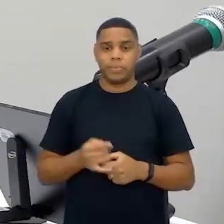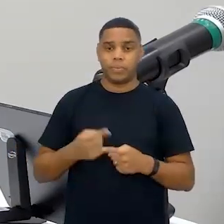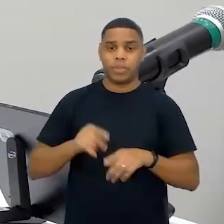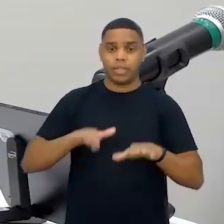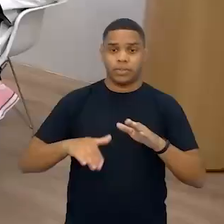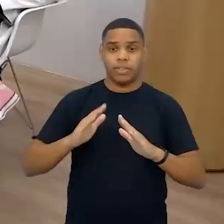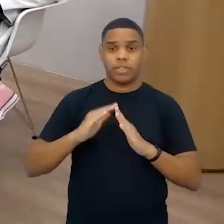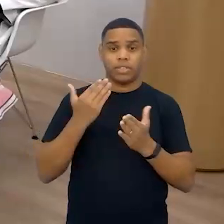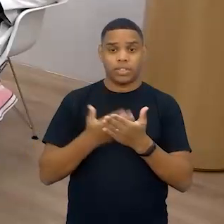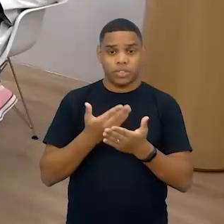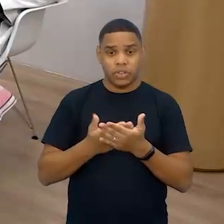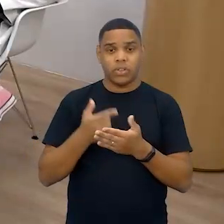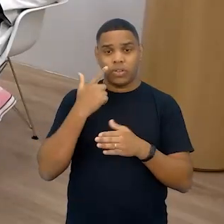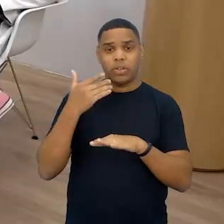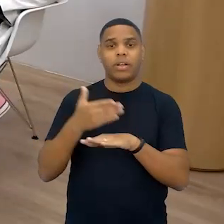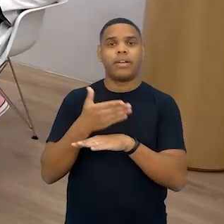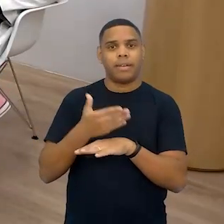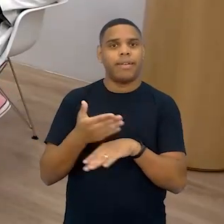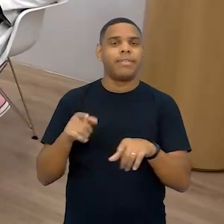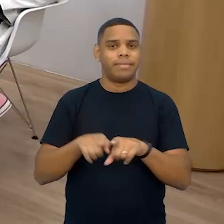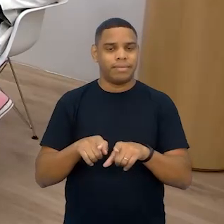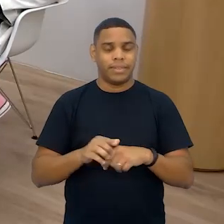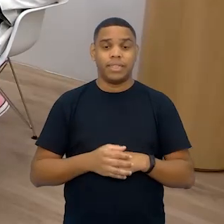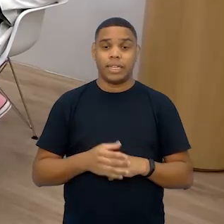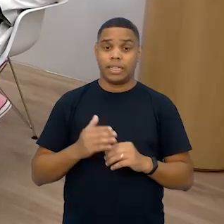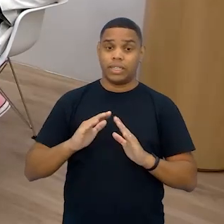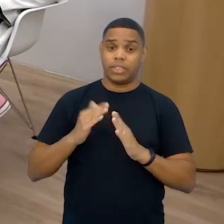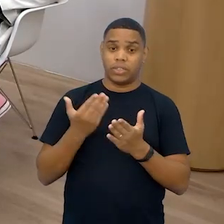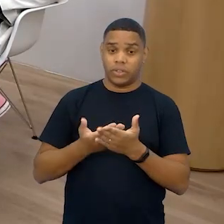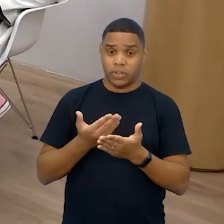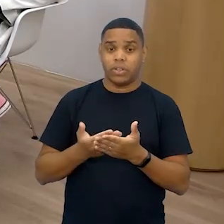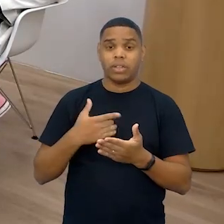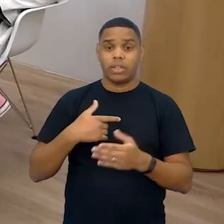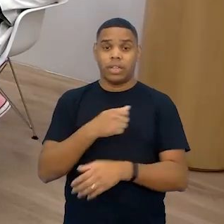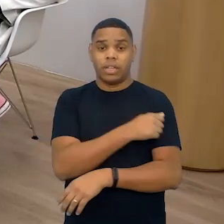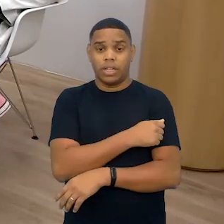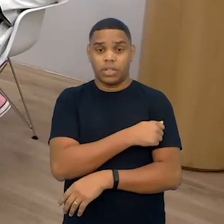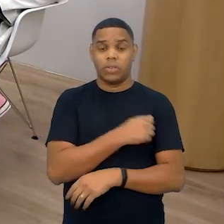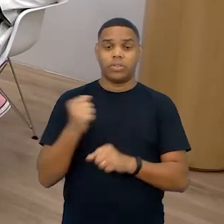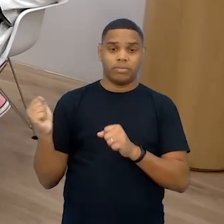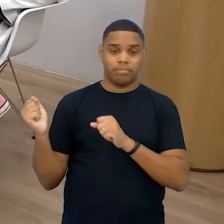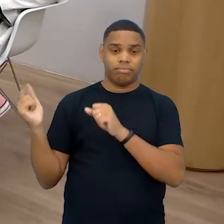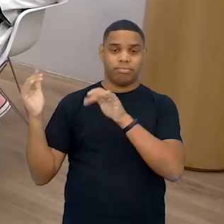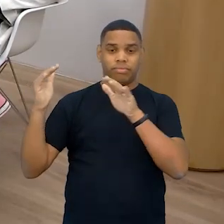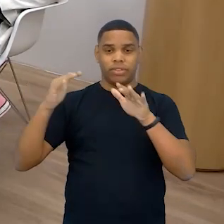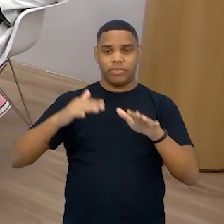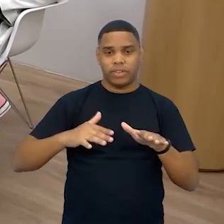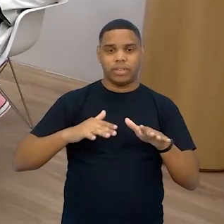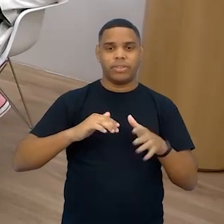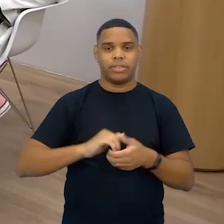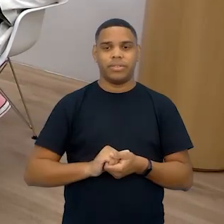são escolas de passagem. Isso. Também. Então, as escolas de passagem, os alunos vêm com os pais e aí